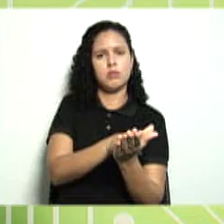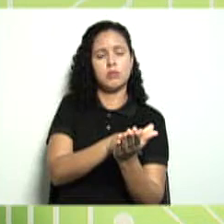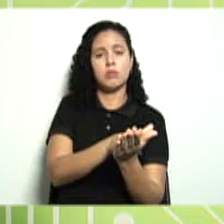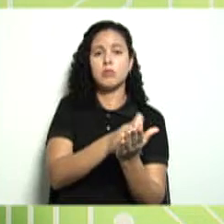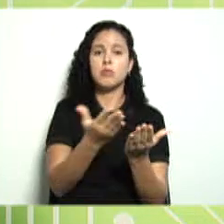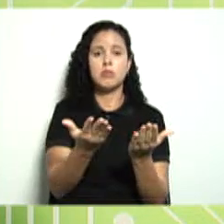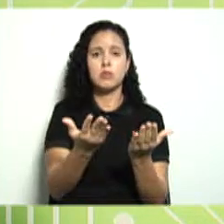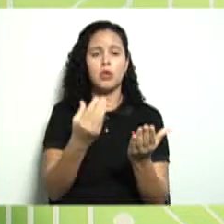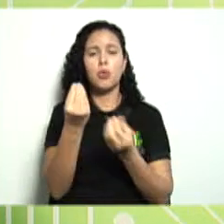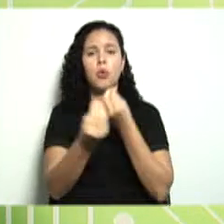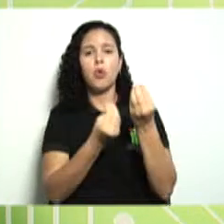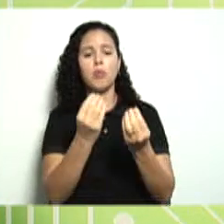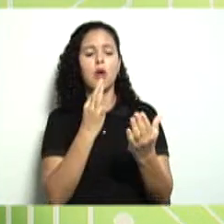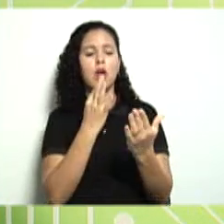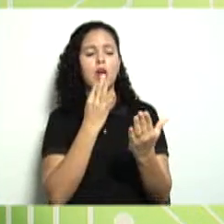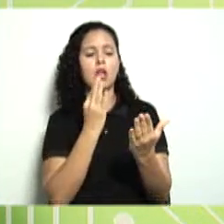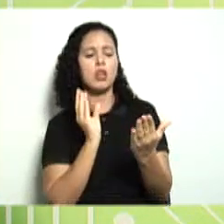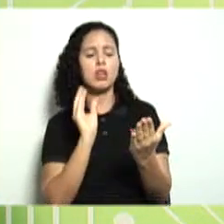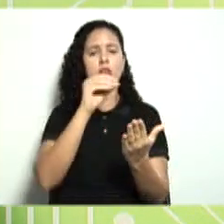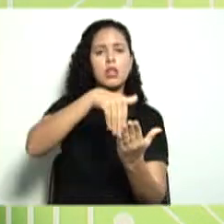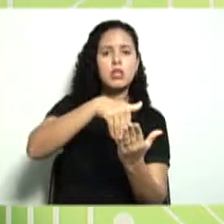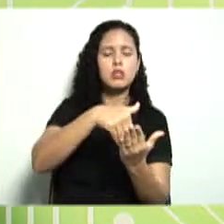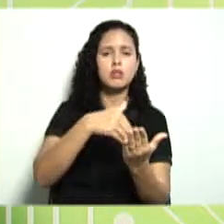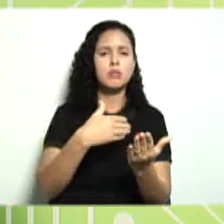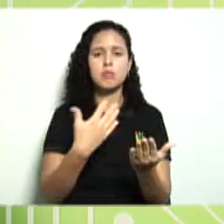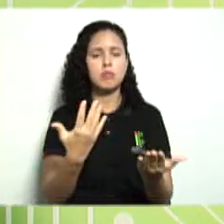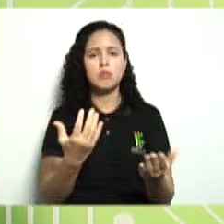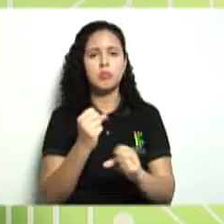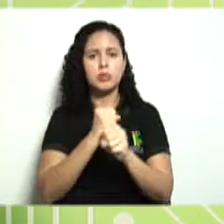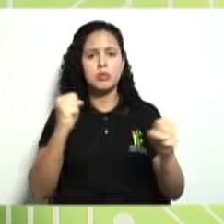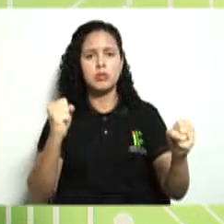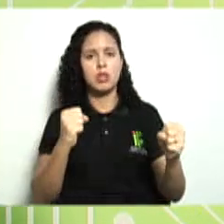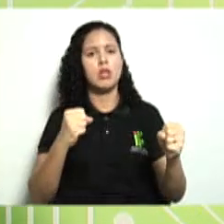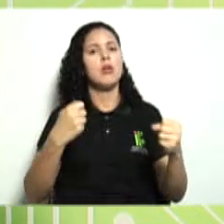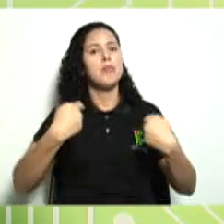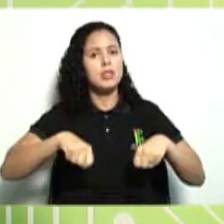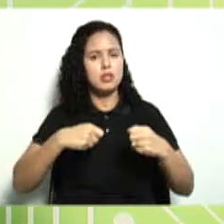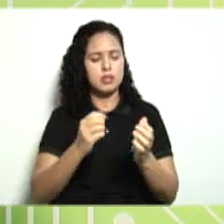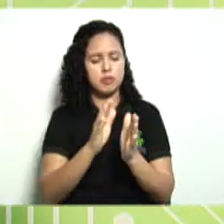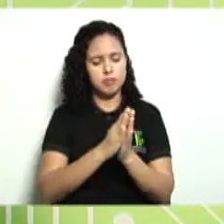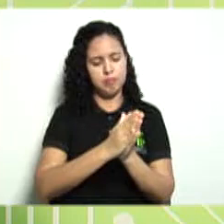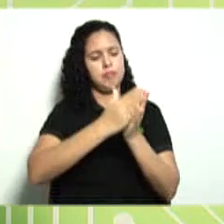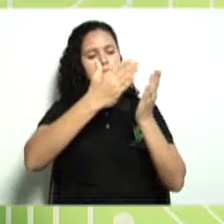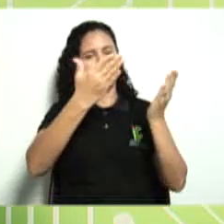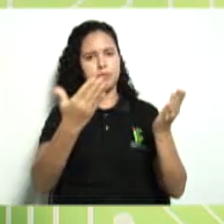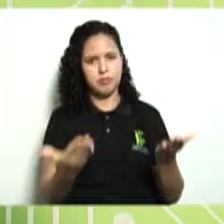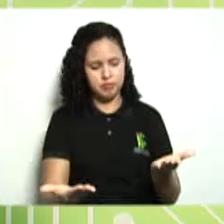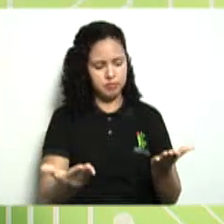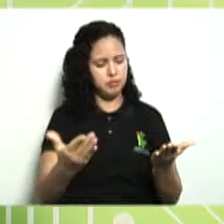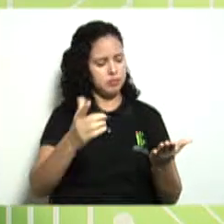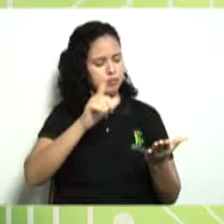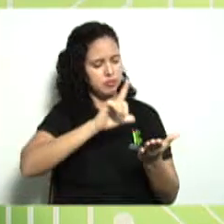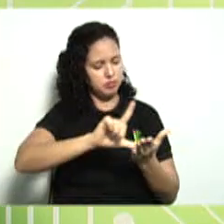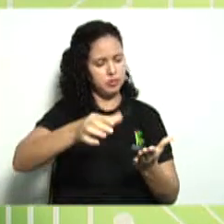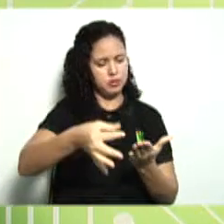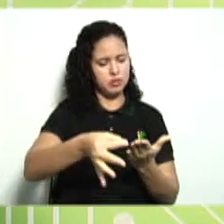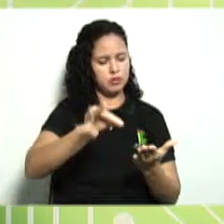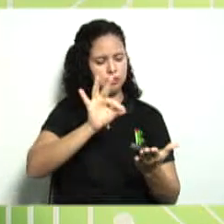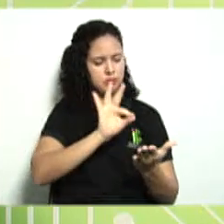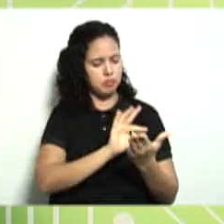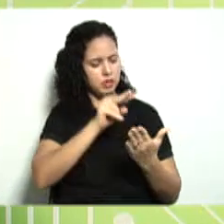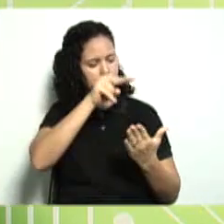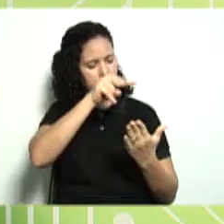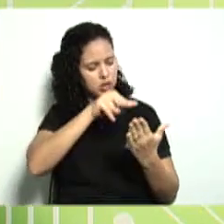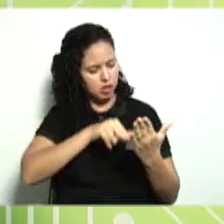apenas dados, você desconhece ele. A partir do momento que você abrir ele, ler, o seu cérebro processar e você entender o que é aquela